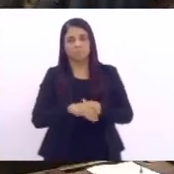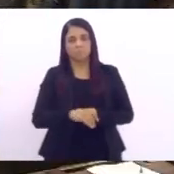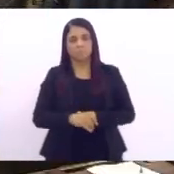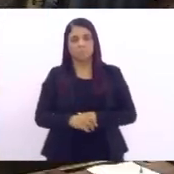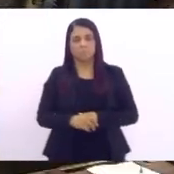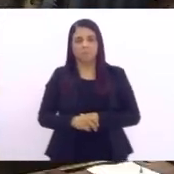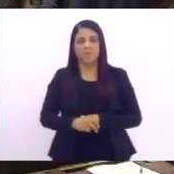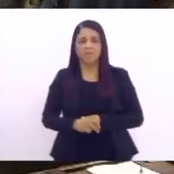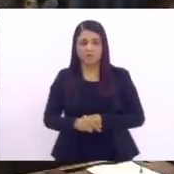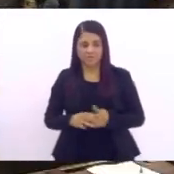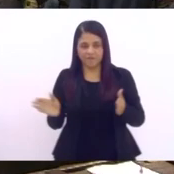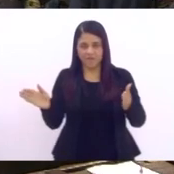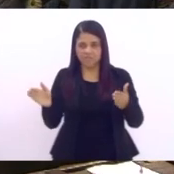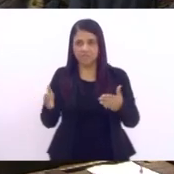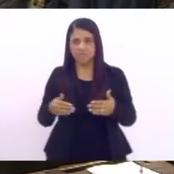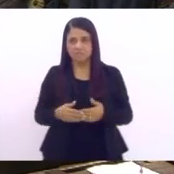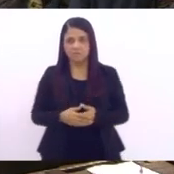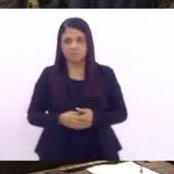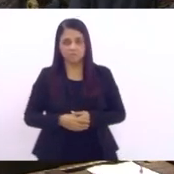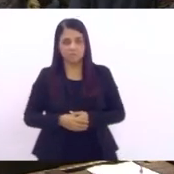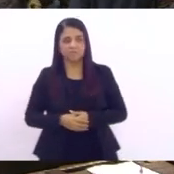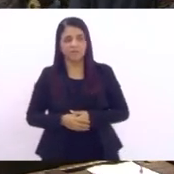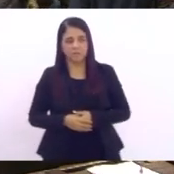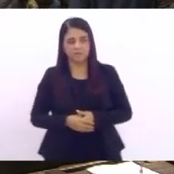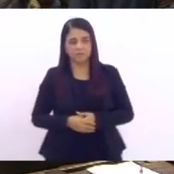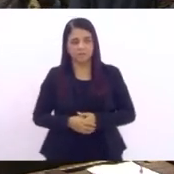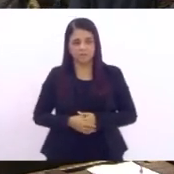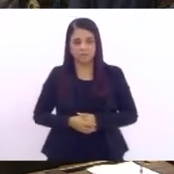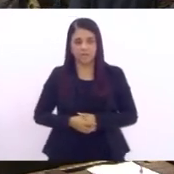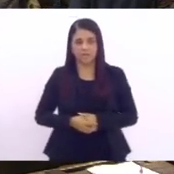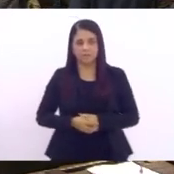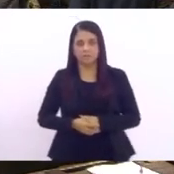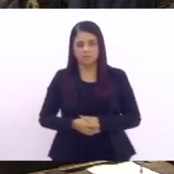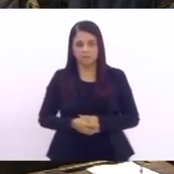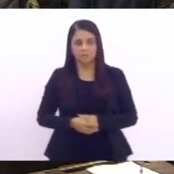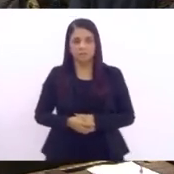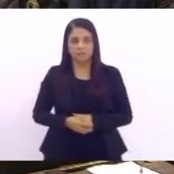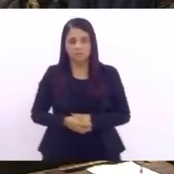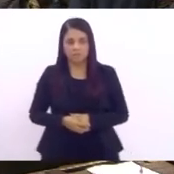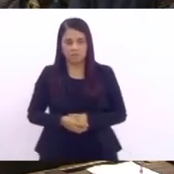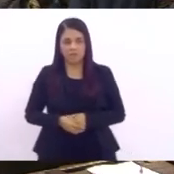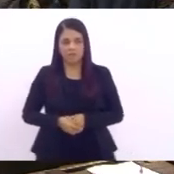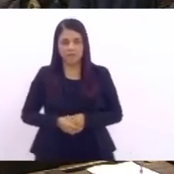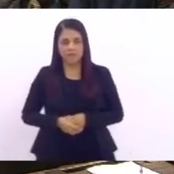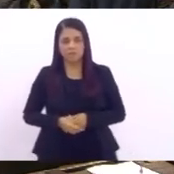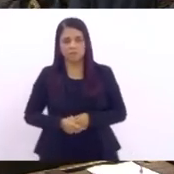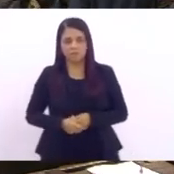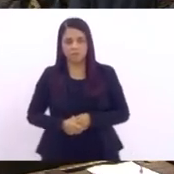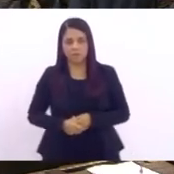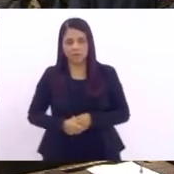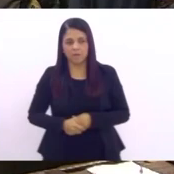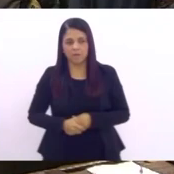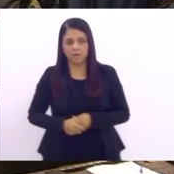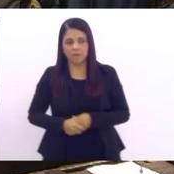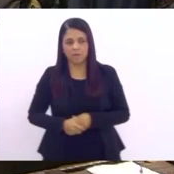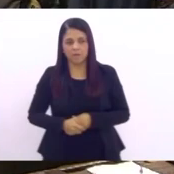Presidente. É só para parabenizar o deputado Renato Miranda, porque esse projeto,